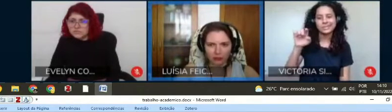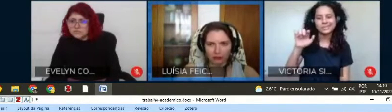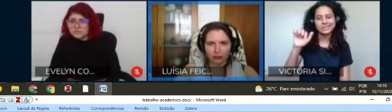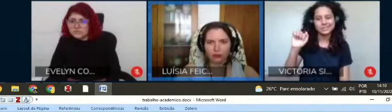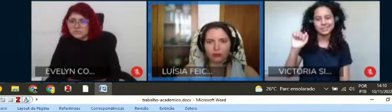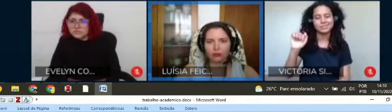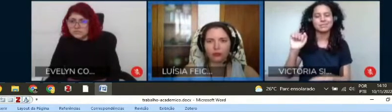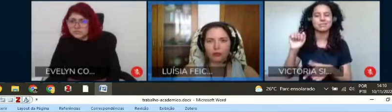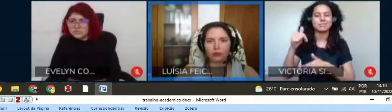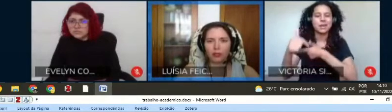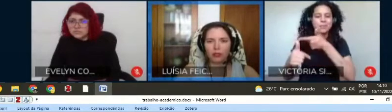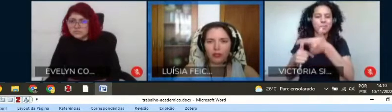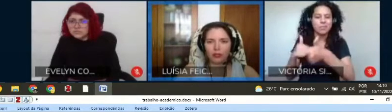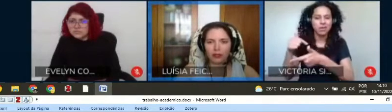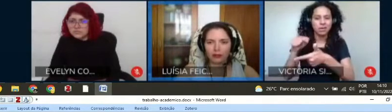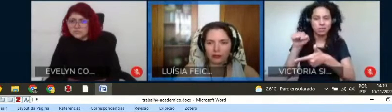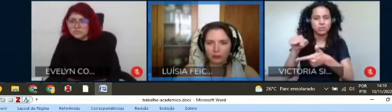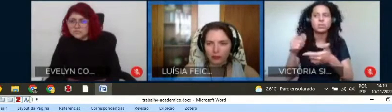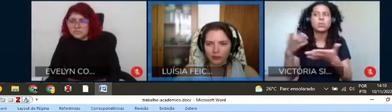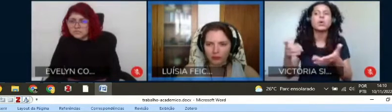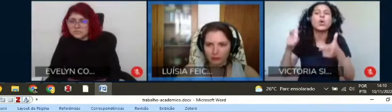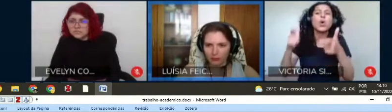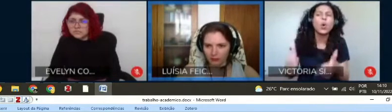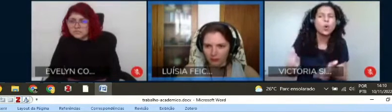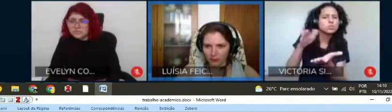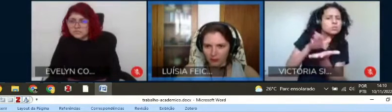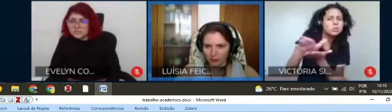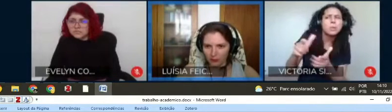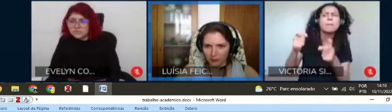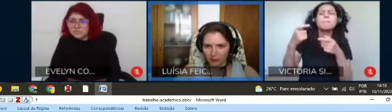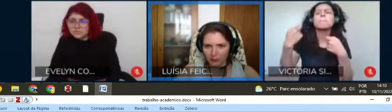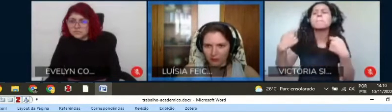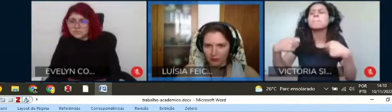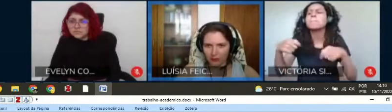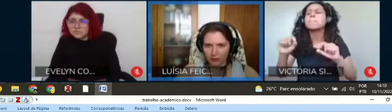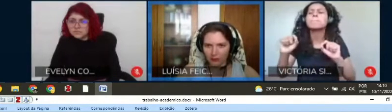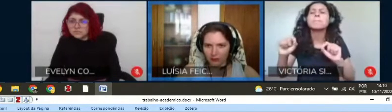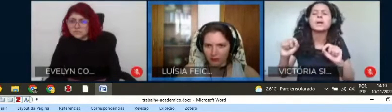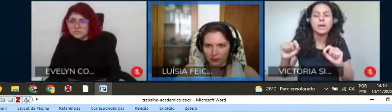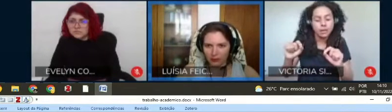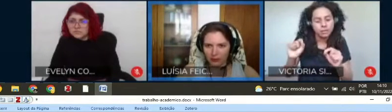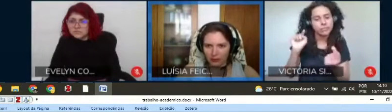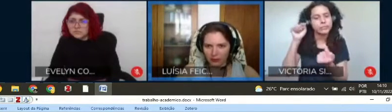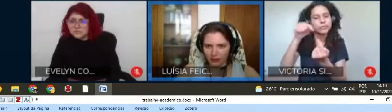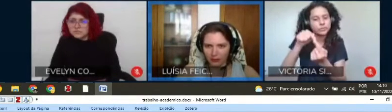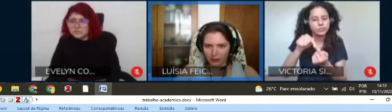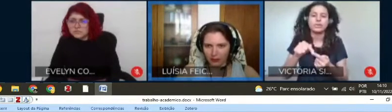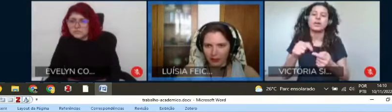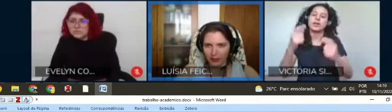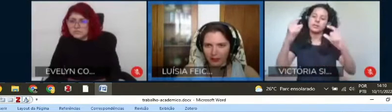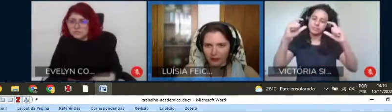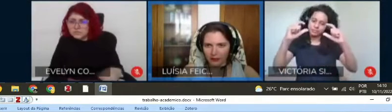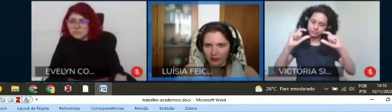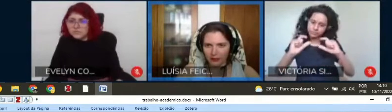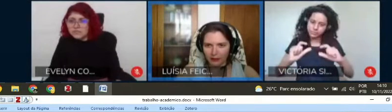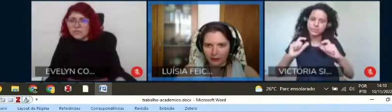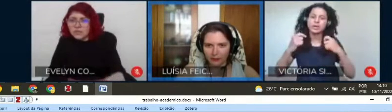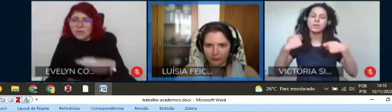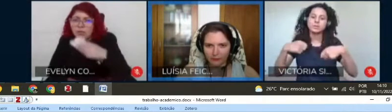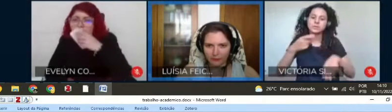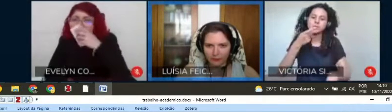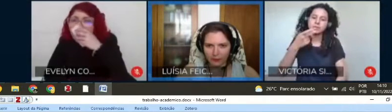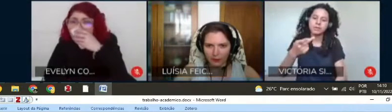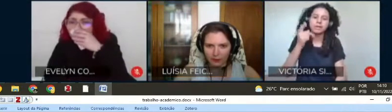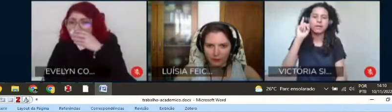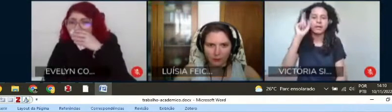trabalho de conclusão de curso, requisito para obter o grau que é bacharela